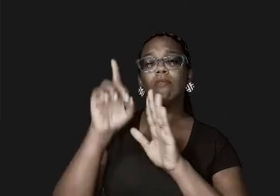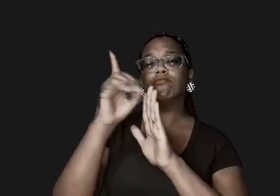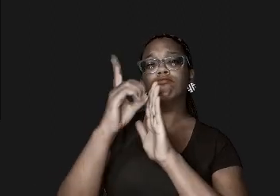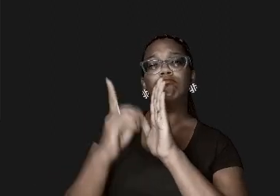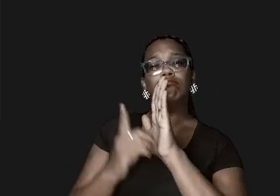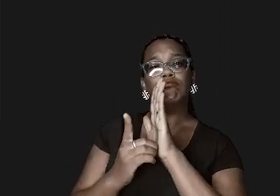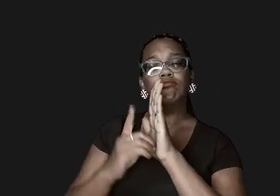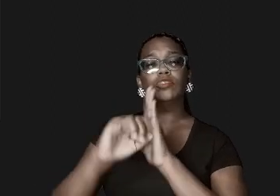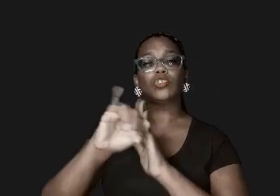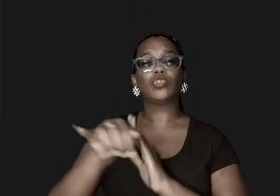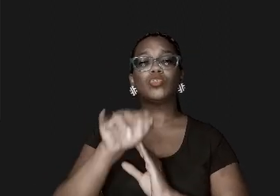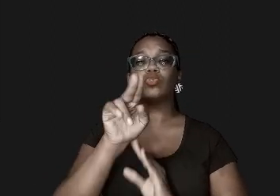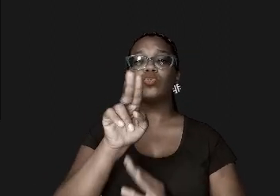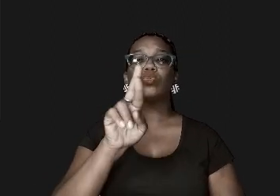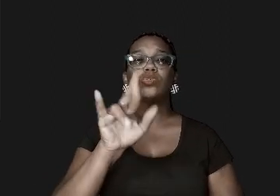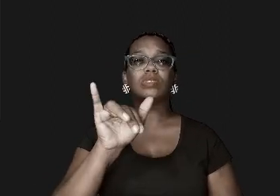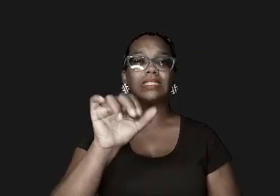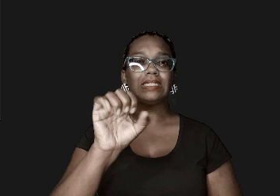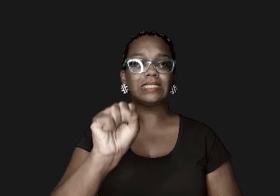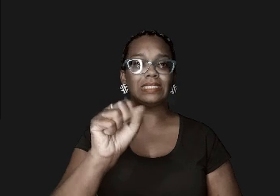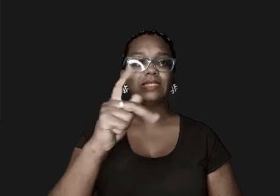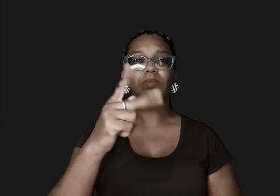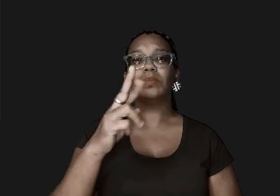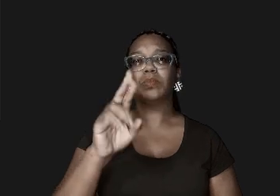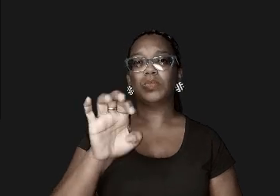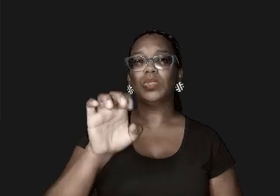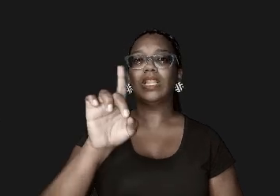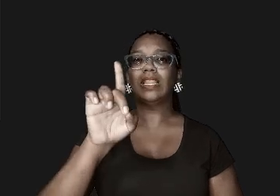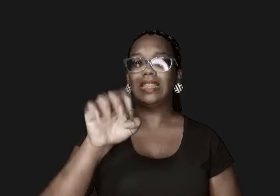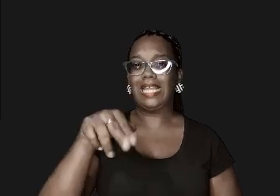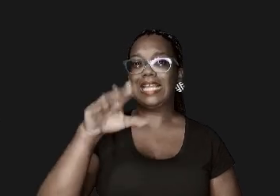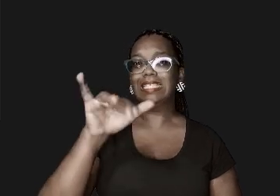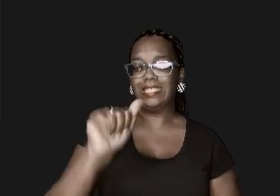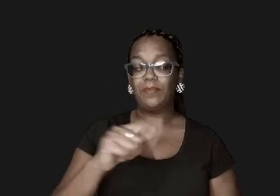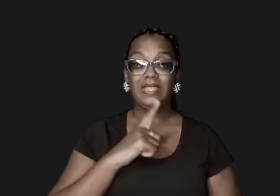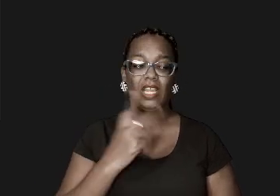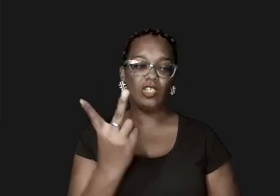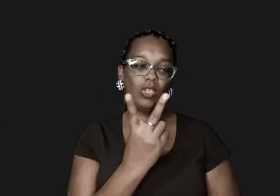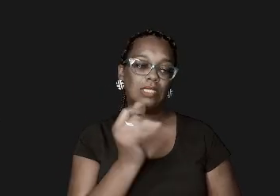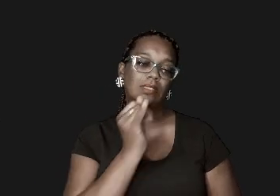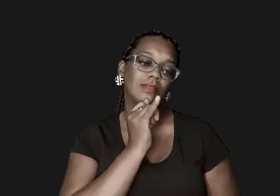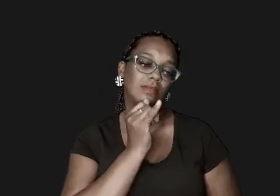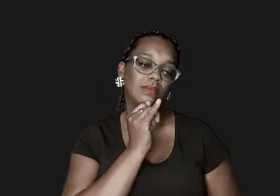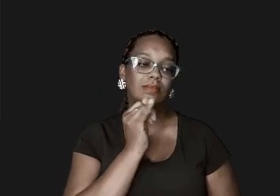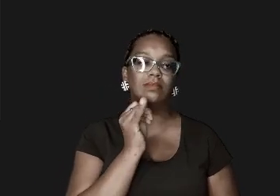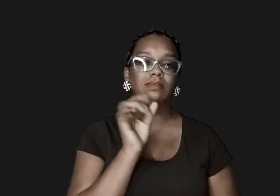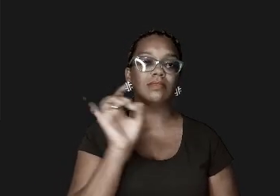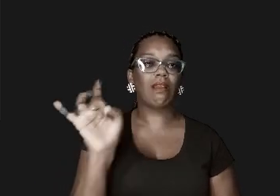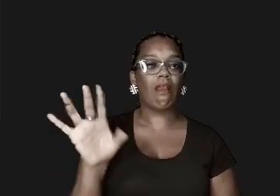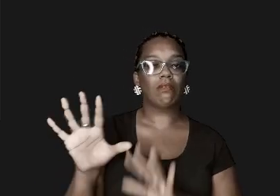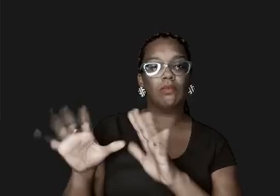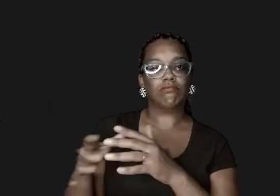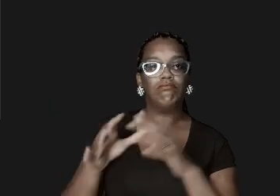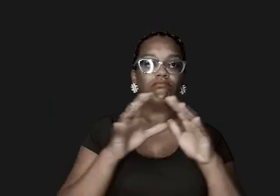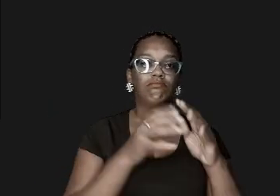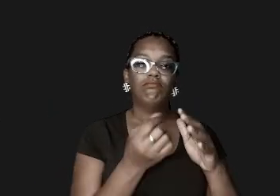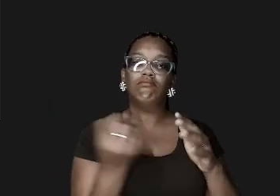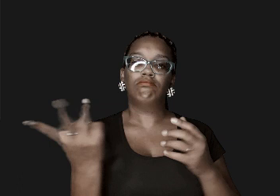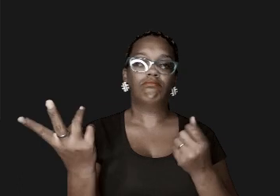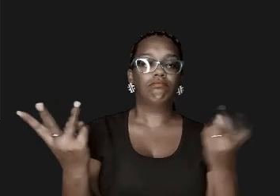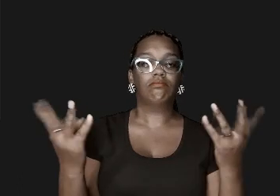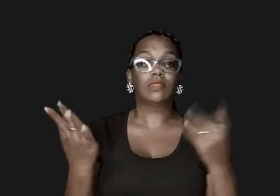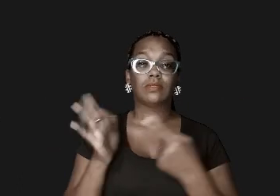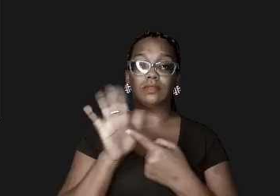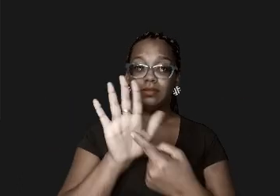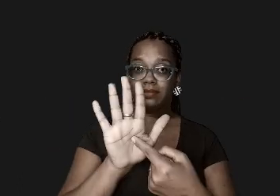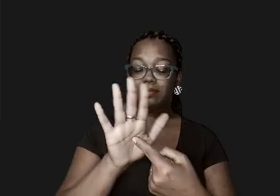típicos do Direito Penal tanto na sua no acabou-se normativo quanto a própria doutrina de jurisprudência primeiro